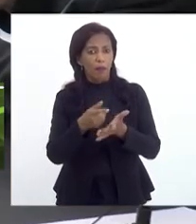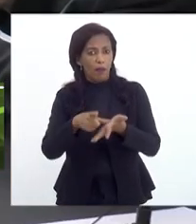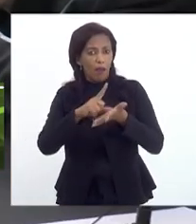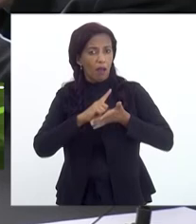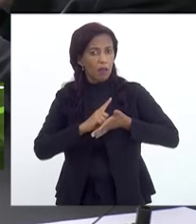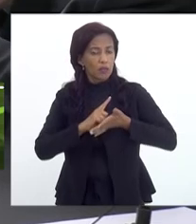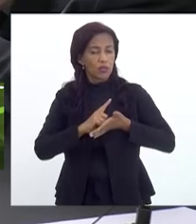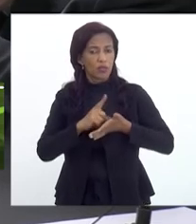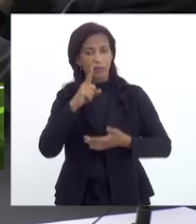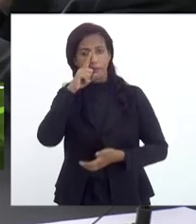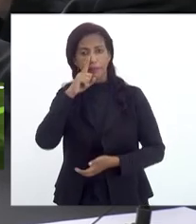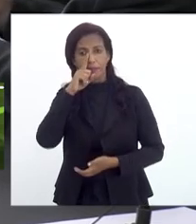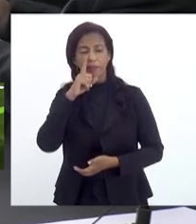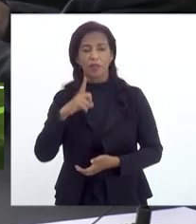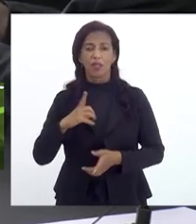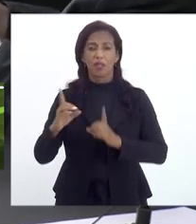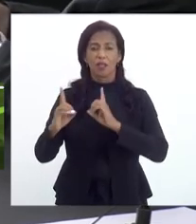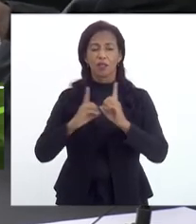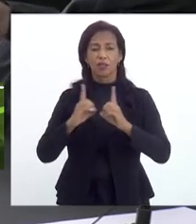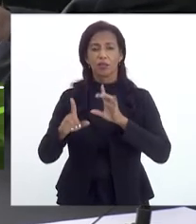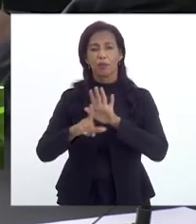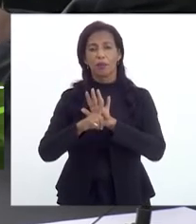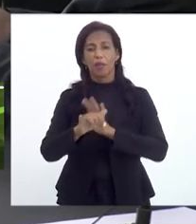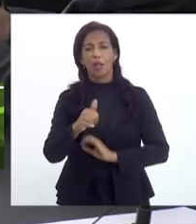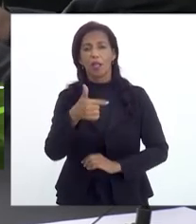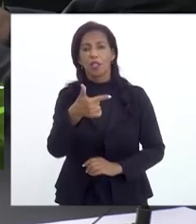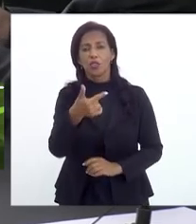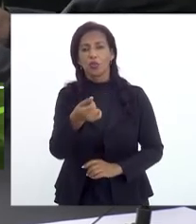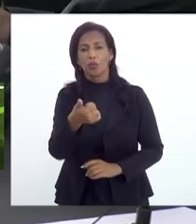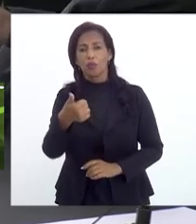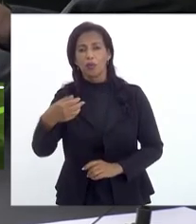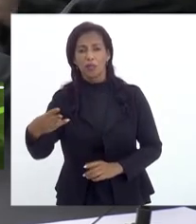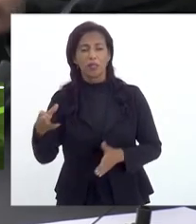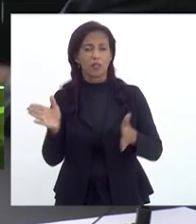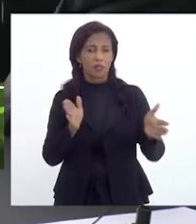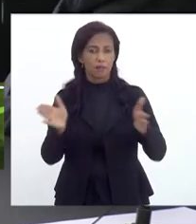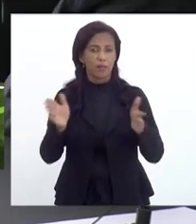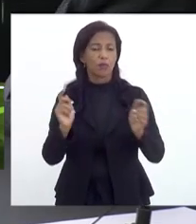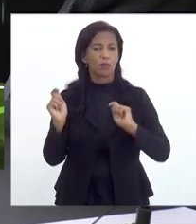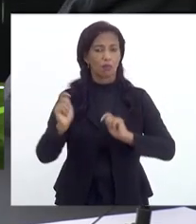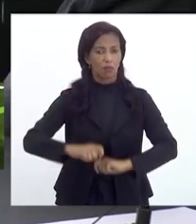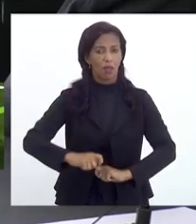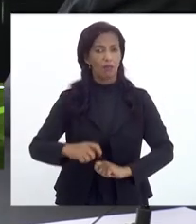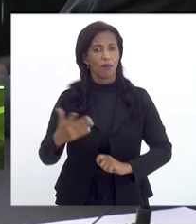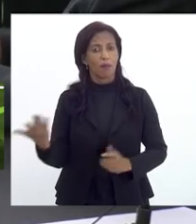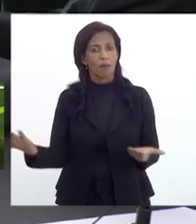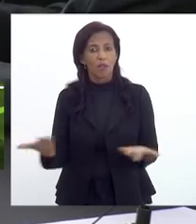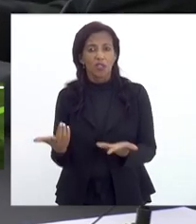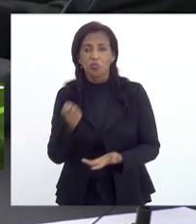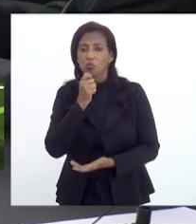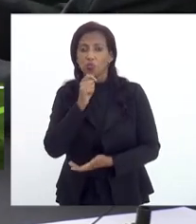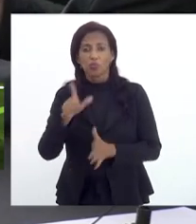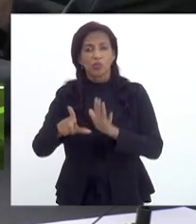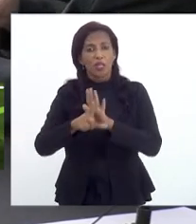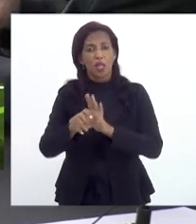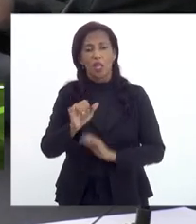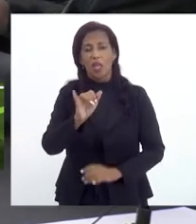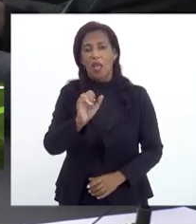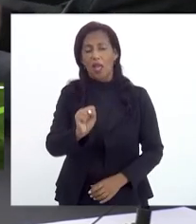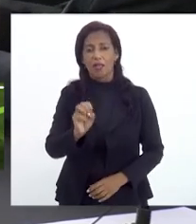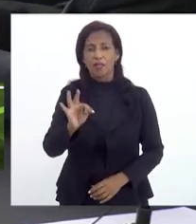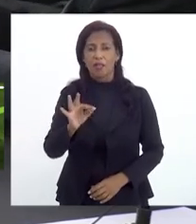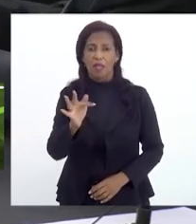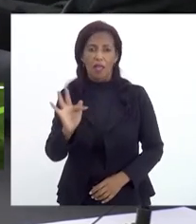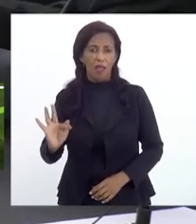aro Tem até uma discussão Porque a lei É de 2013 Que esse período Poderia ser discutido Mas como ainda Não tem lei E o STF Deu